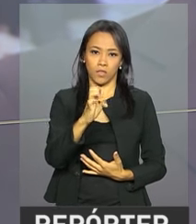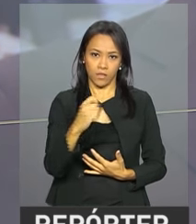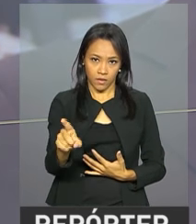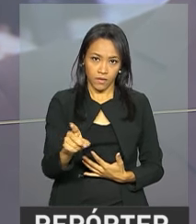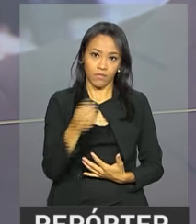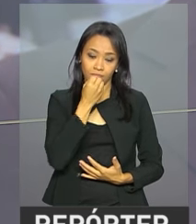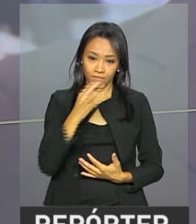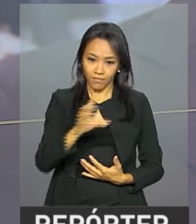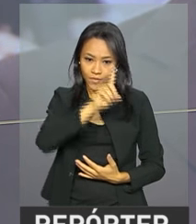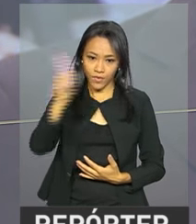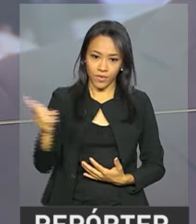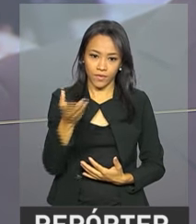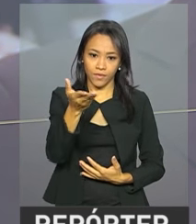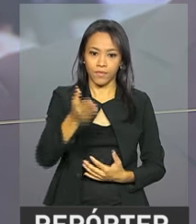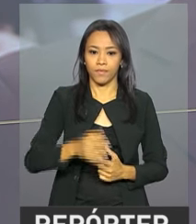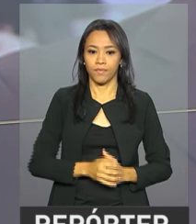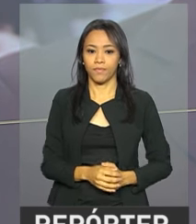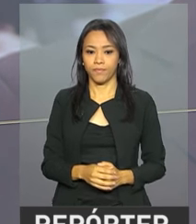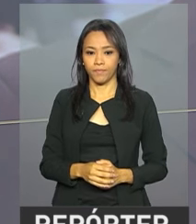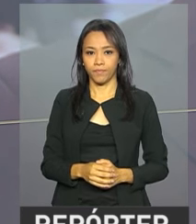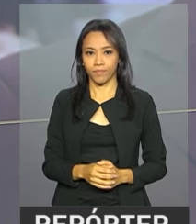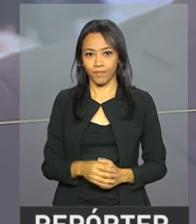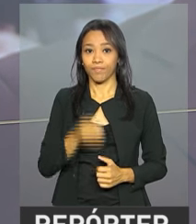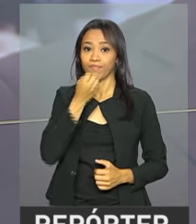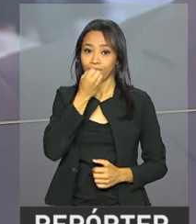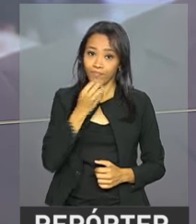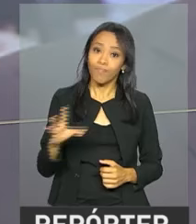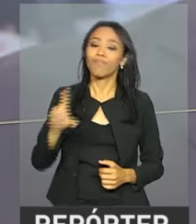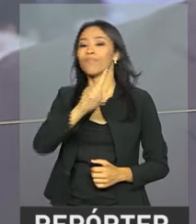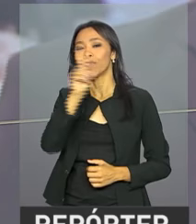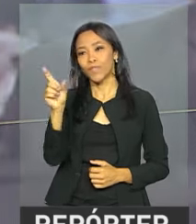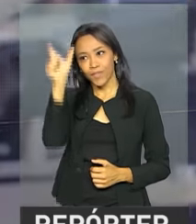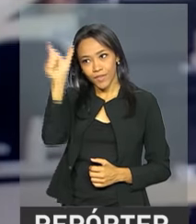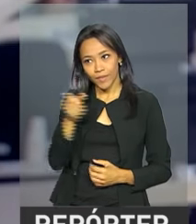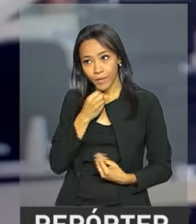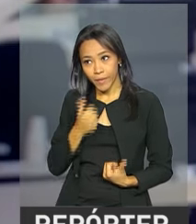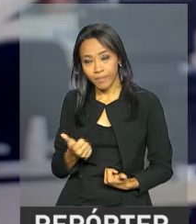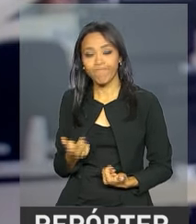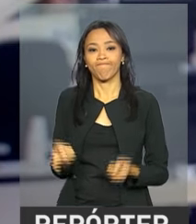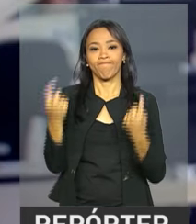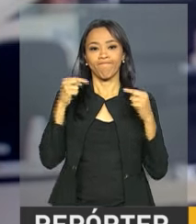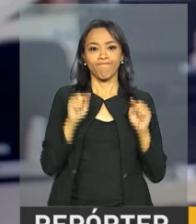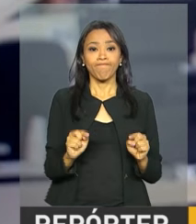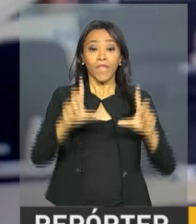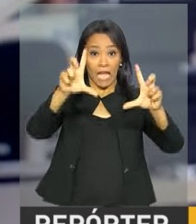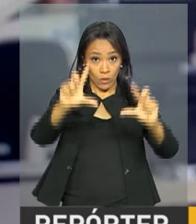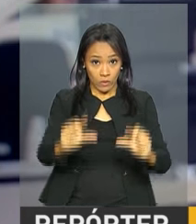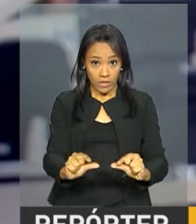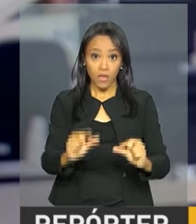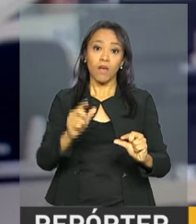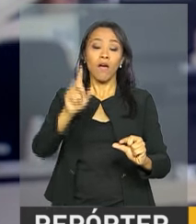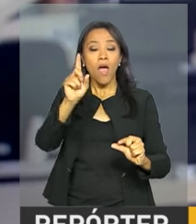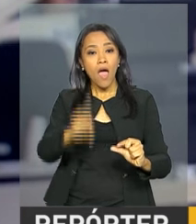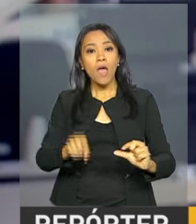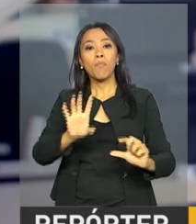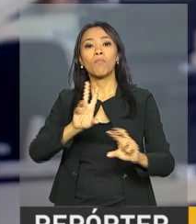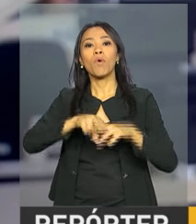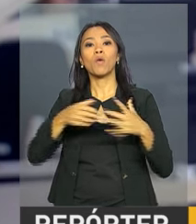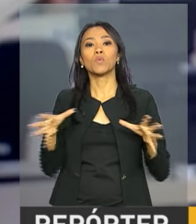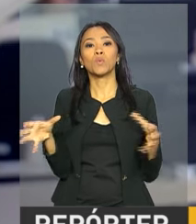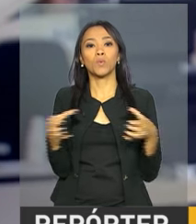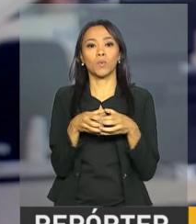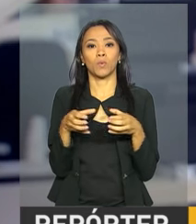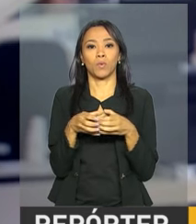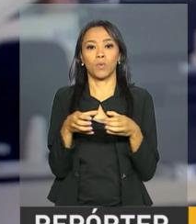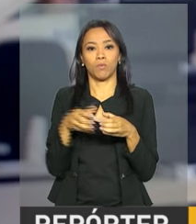bom dia bom dia Leandro tudo bem com você Olha só a redução foi definida pelo grupo executivo de mercado e